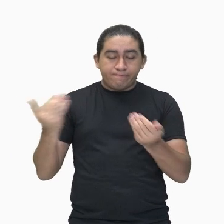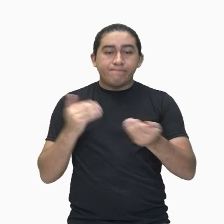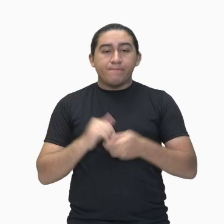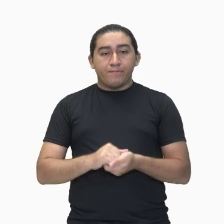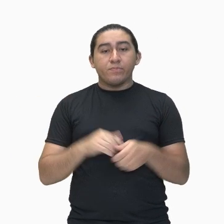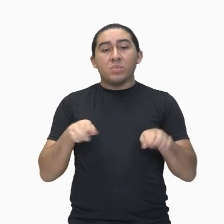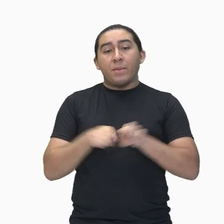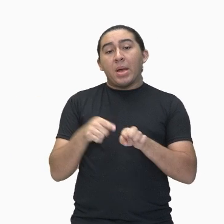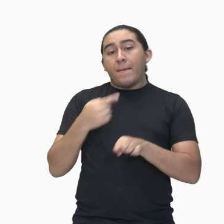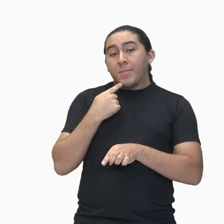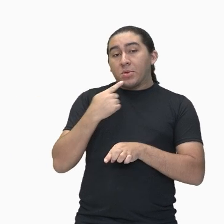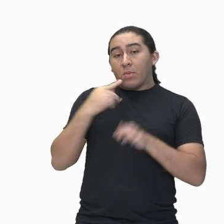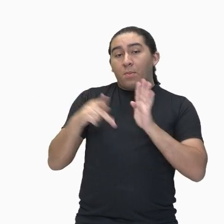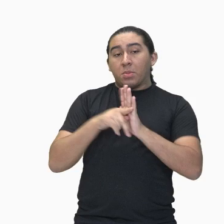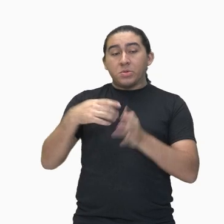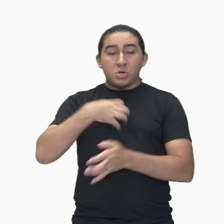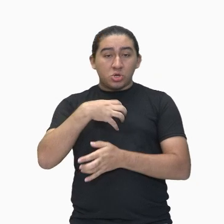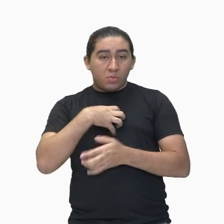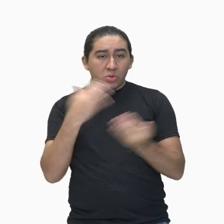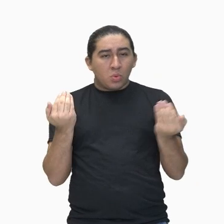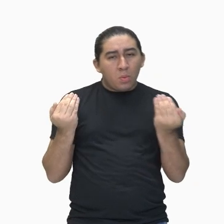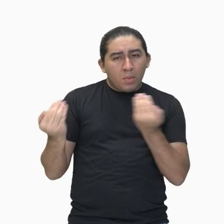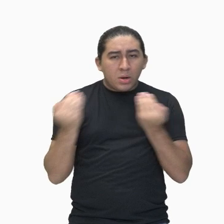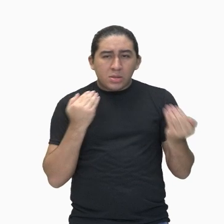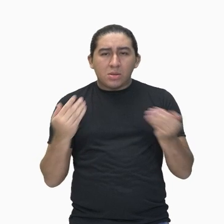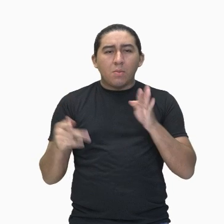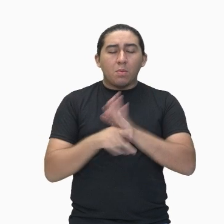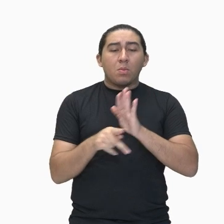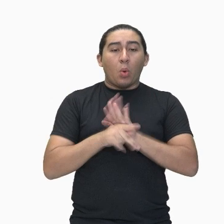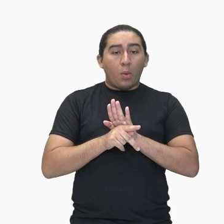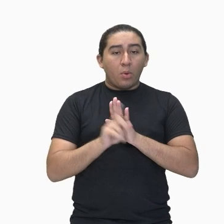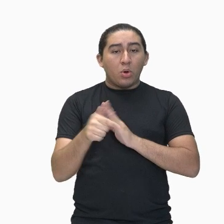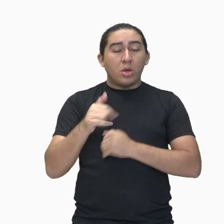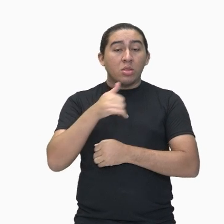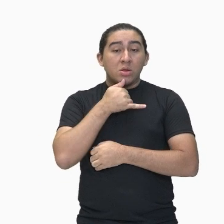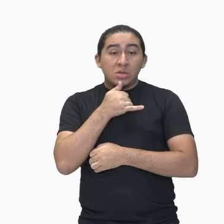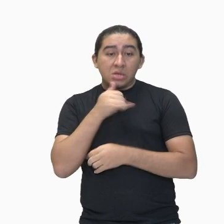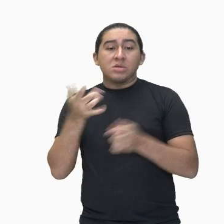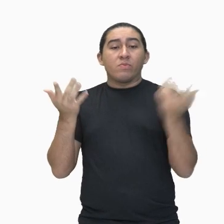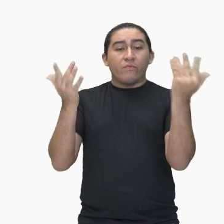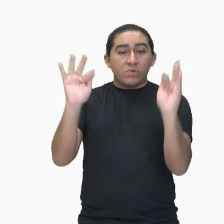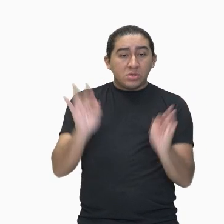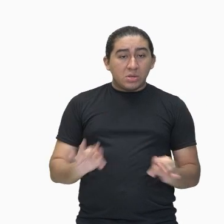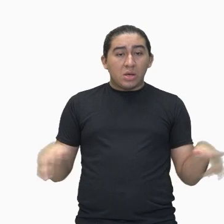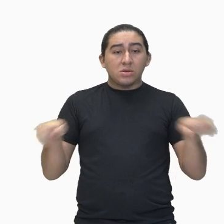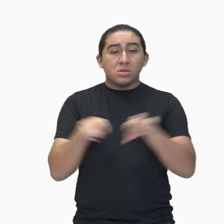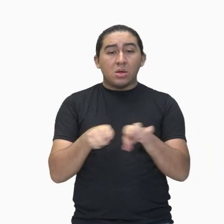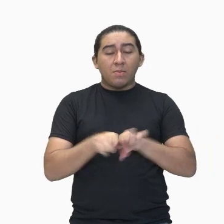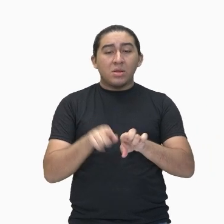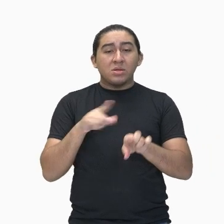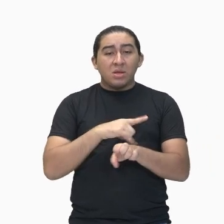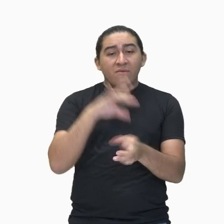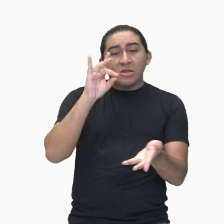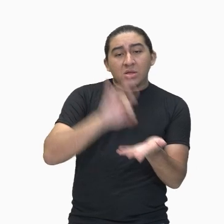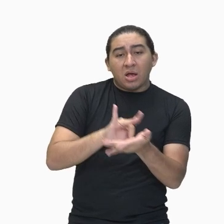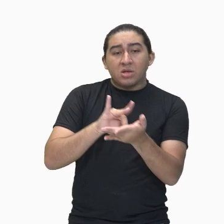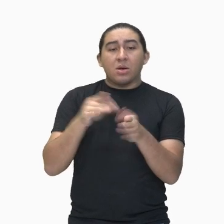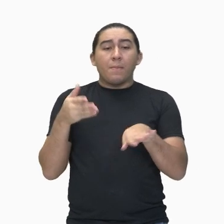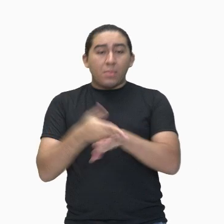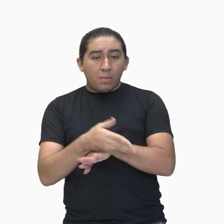aproximação de sentimentos contrastantes, como a tristeza, a alegria, firmada a